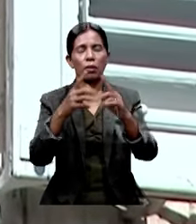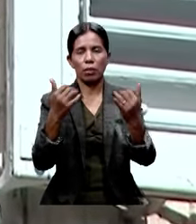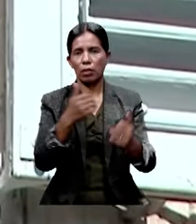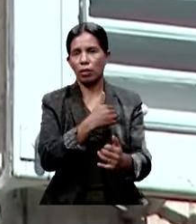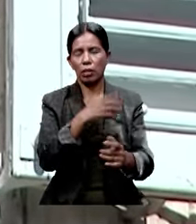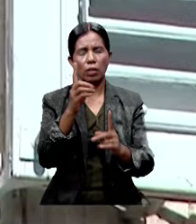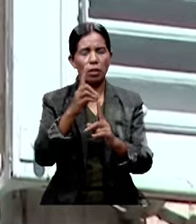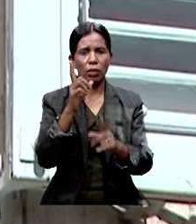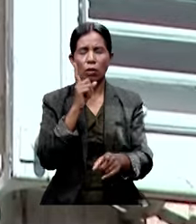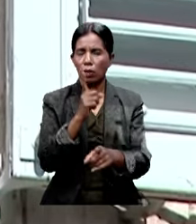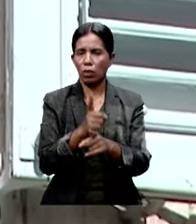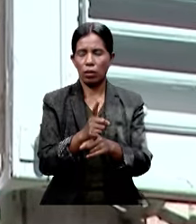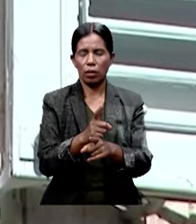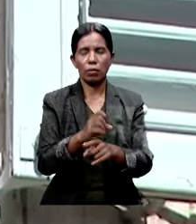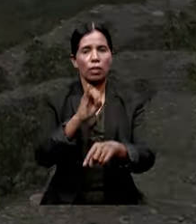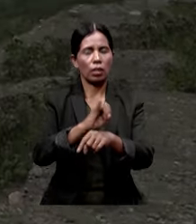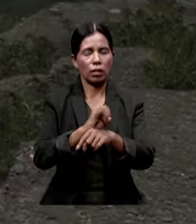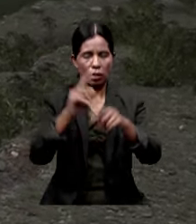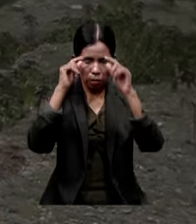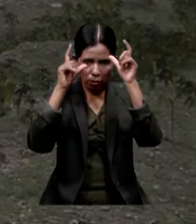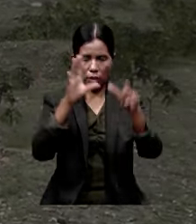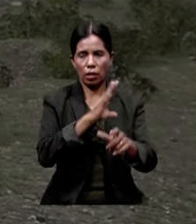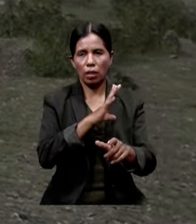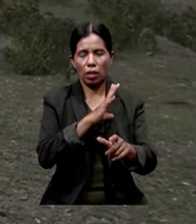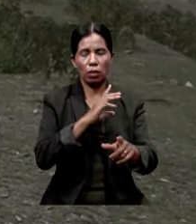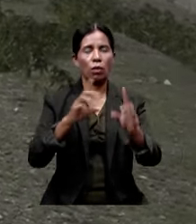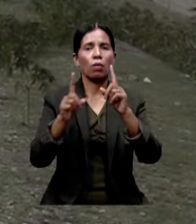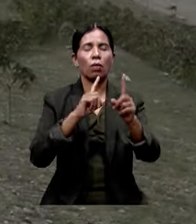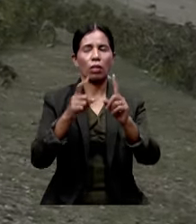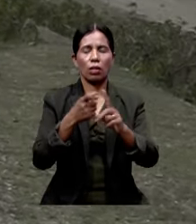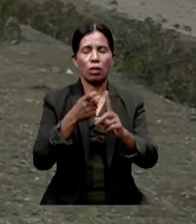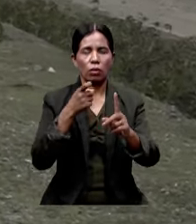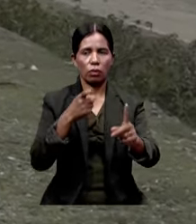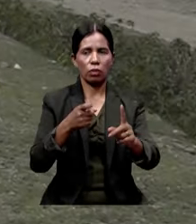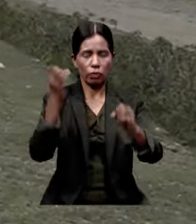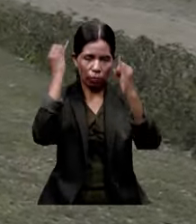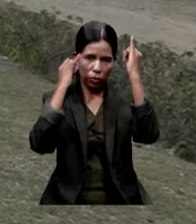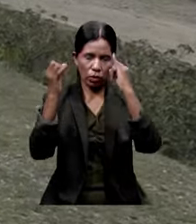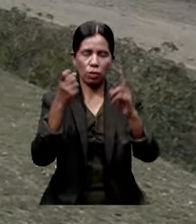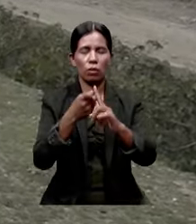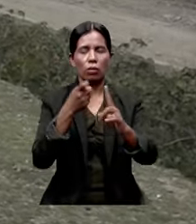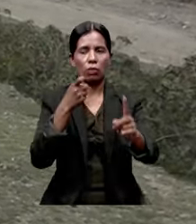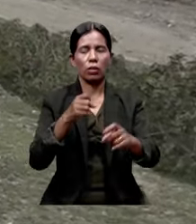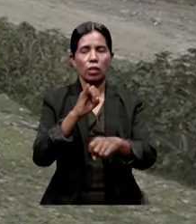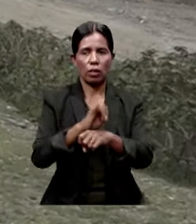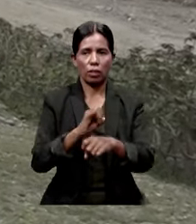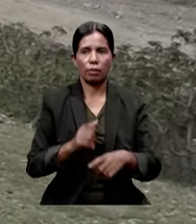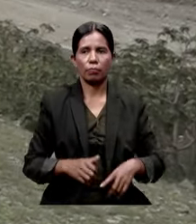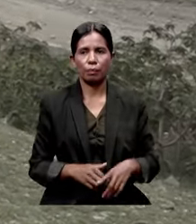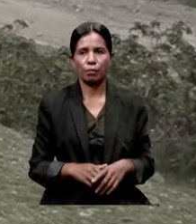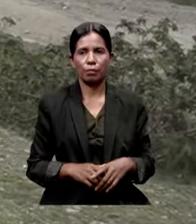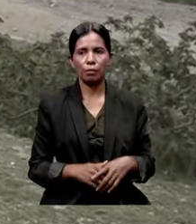o que é data fixo, não é parte da Igreja Timor-Leste, em relação à confirmação do Vaticano. Equipa cobertura, GMN.